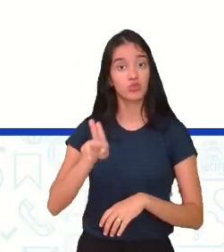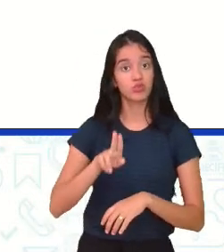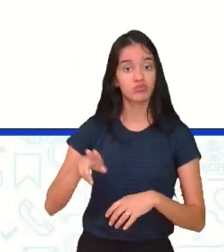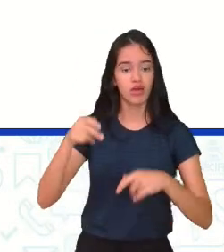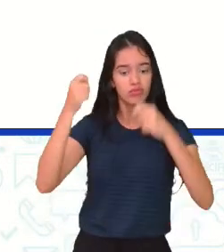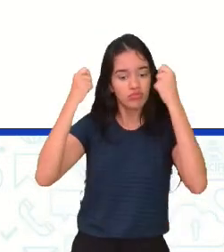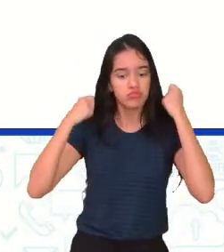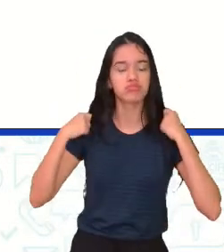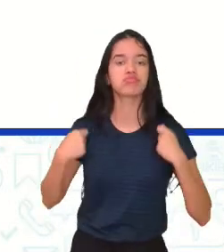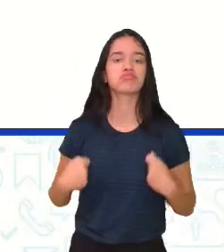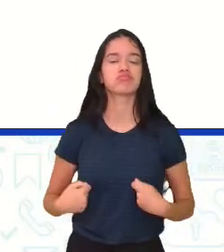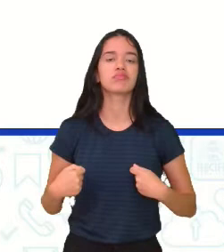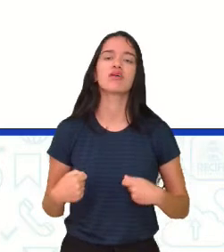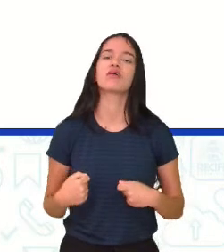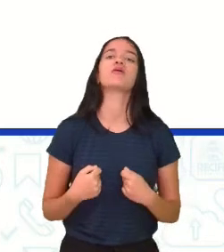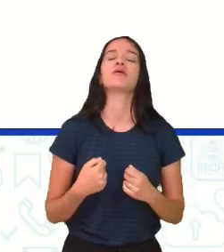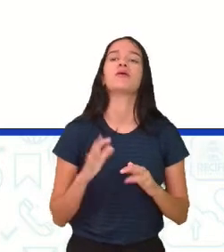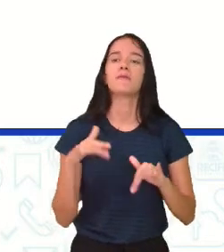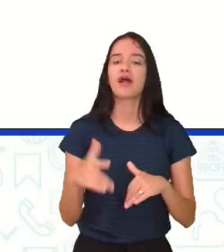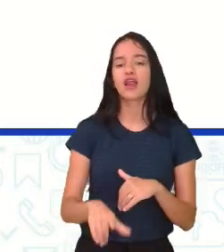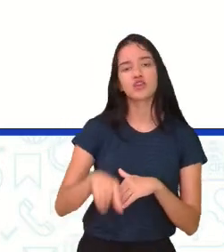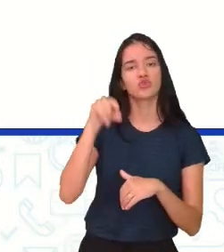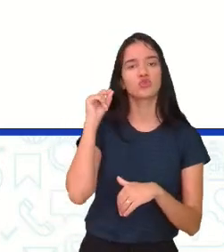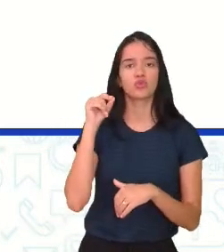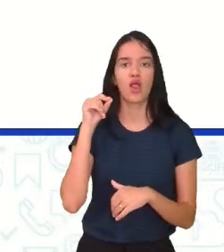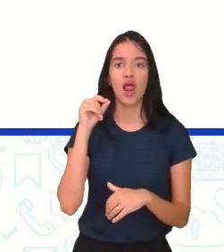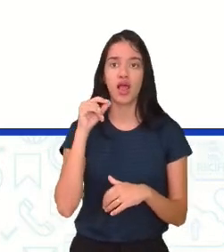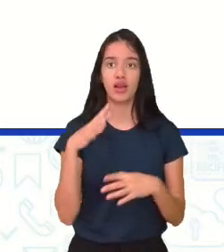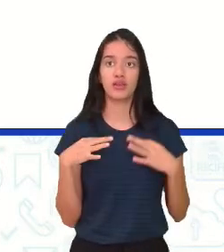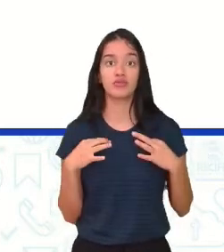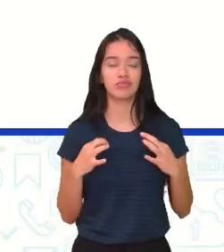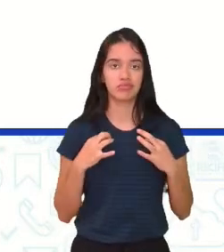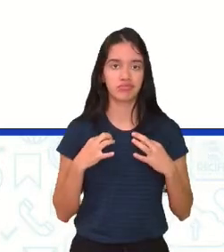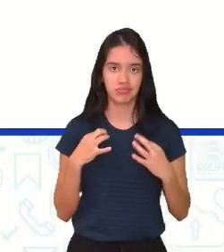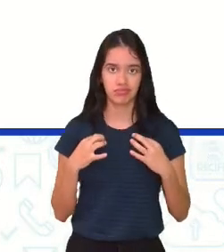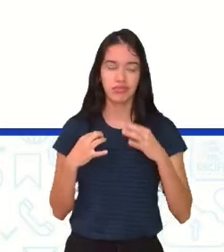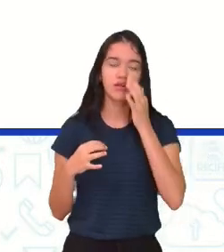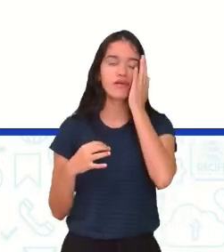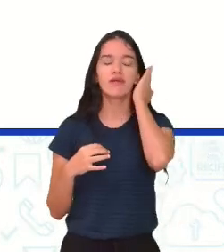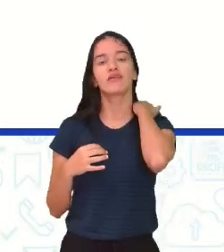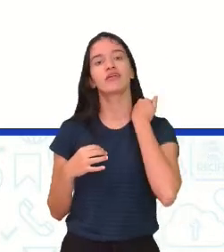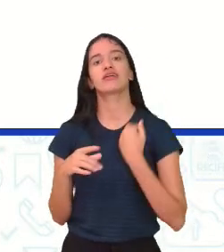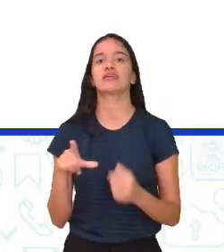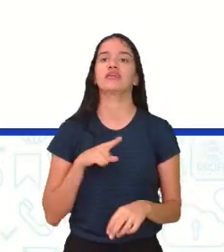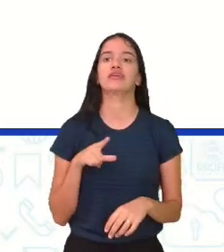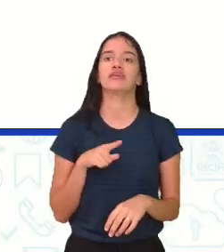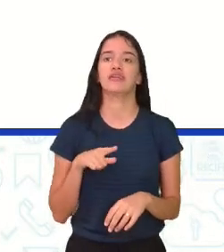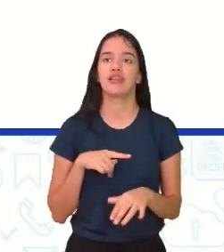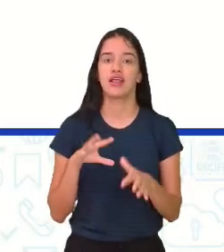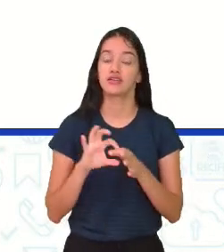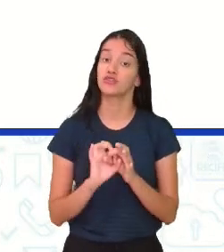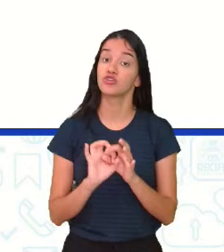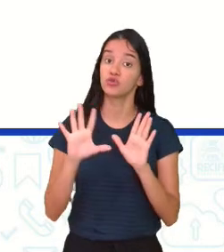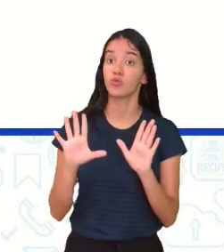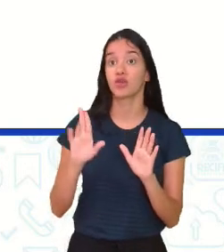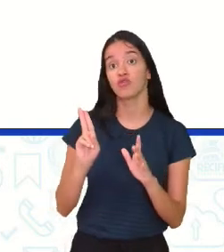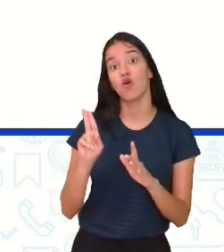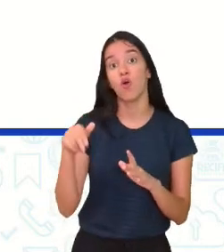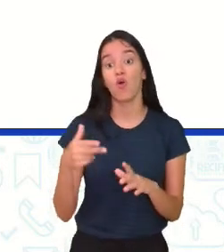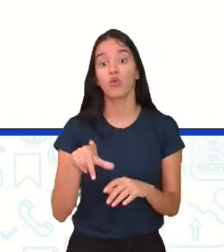maneiras, tá? Para escolher as blusas que ela tem ali disponível ou que